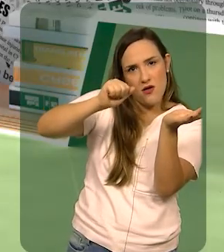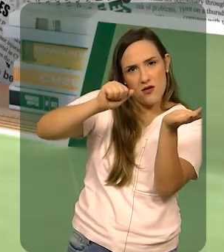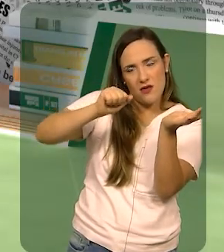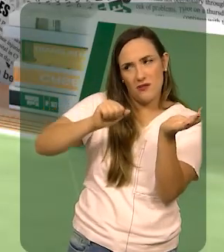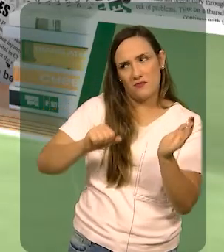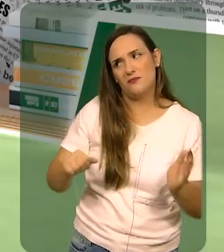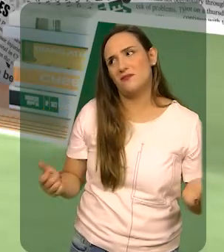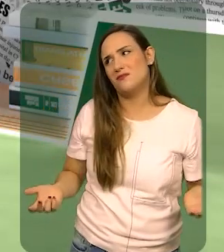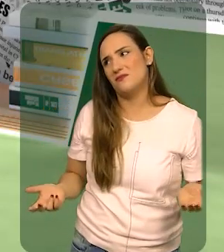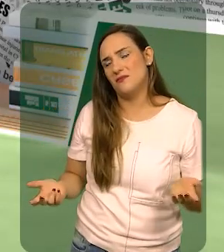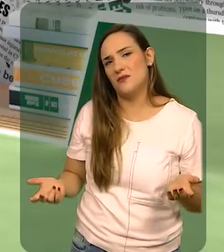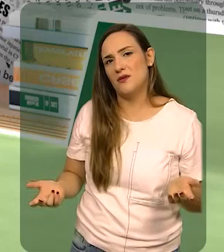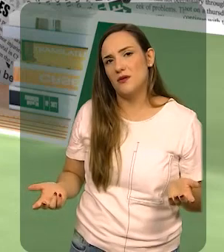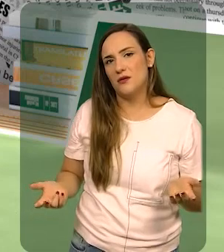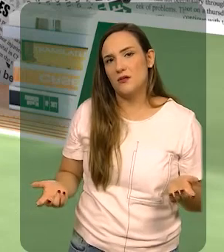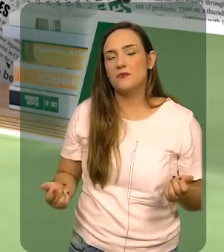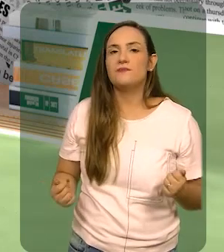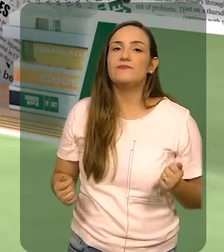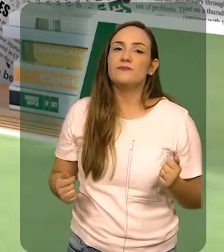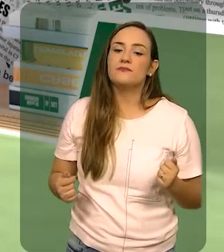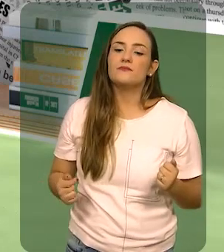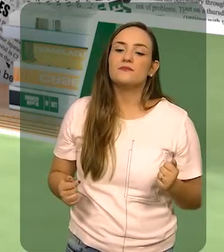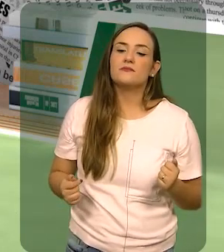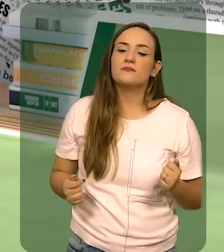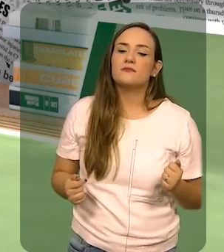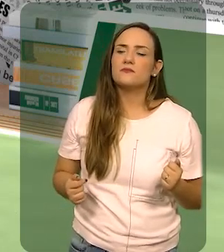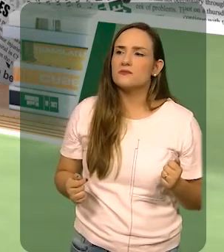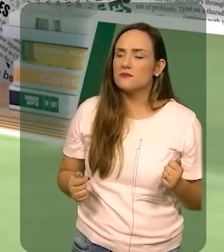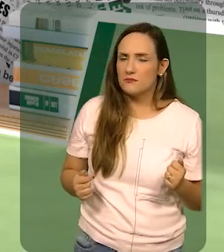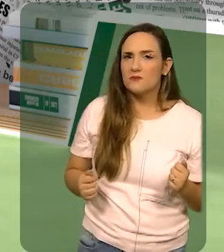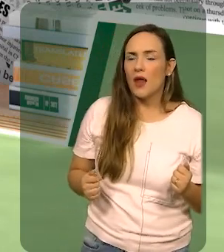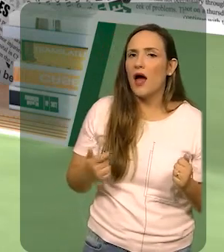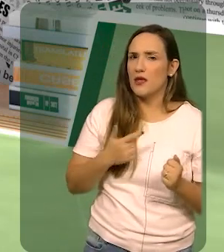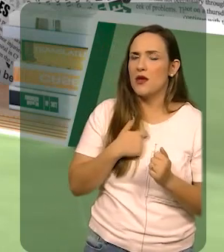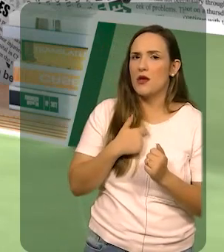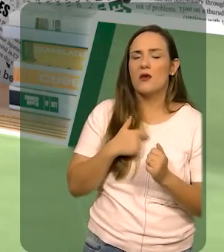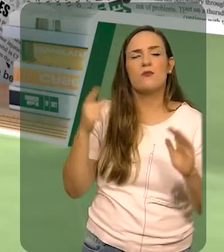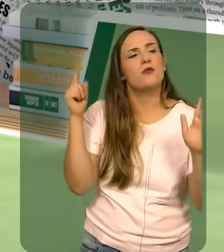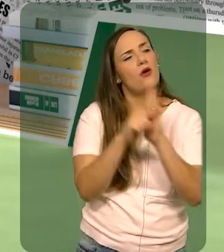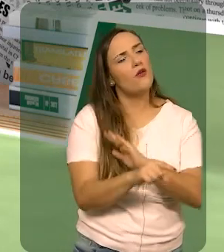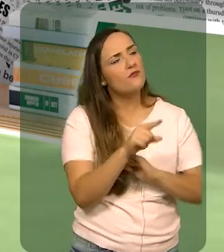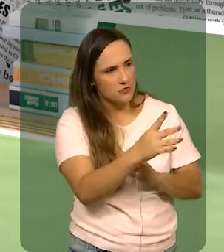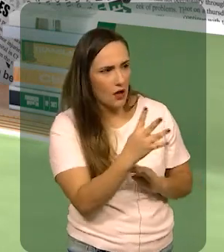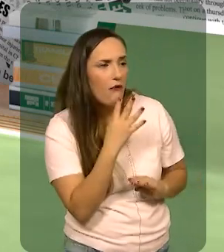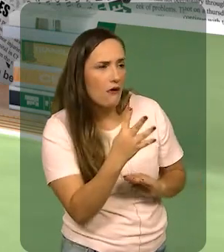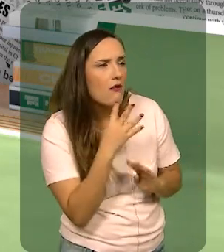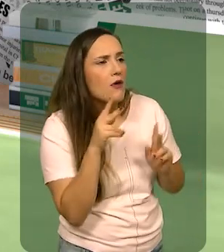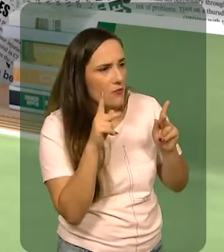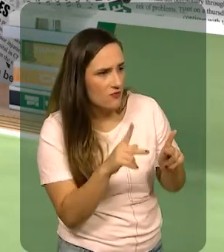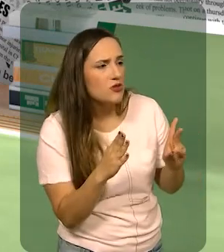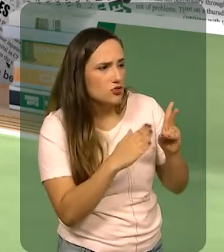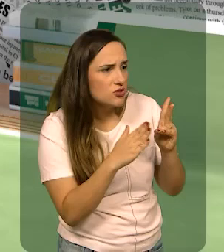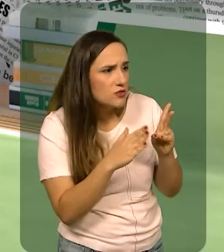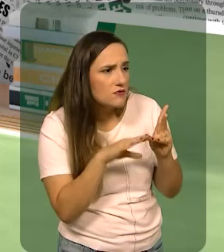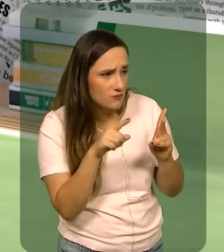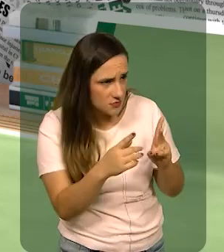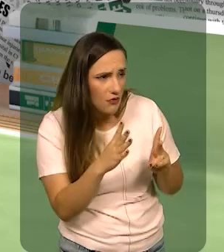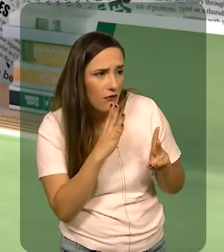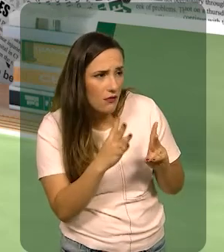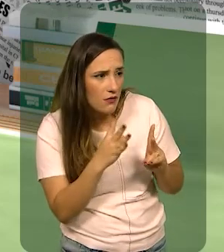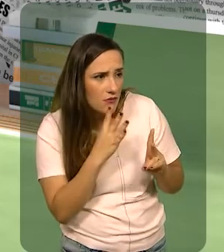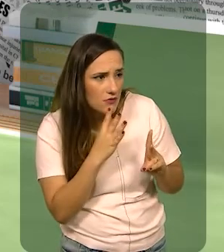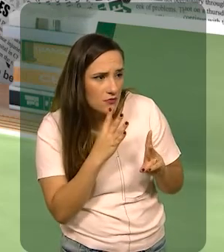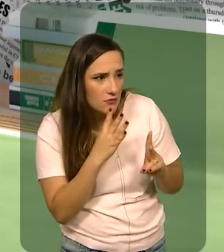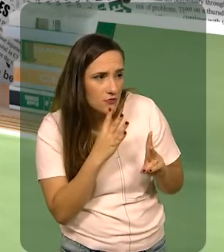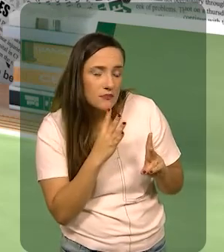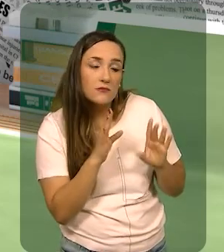poxa, senta aí, eu sempre sou daquele de ouvir e falar. Você conhece a realidade indígena? Já ouviu falar sobre alguma coisa